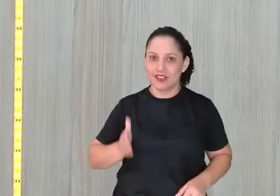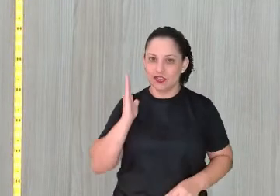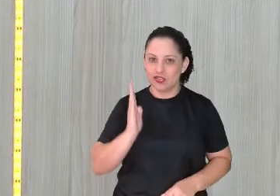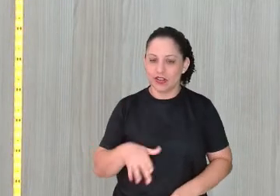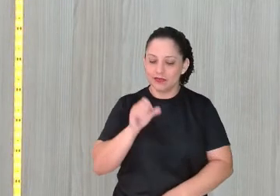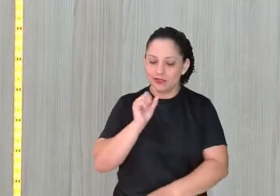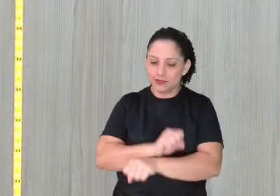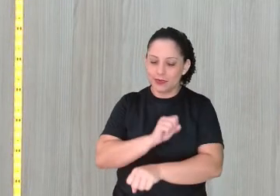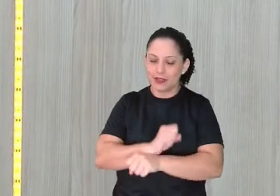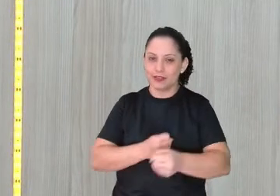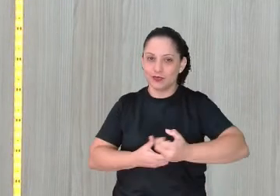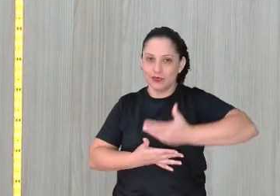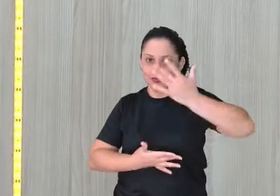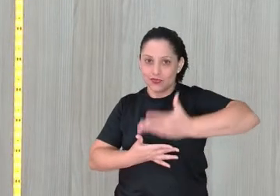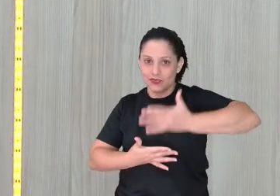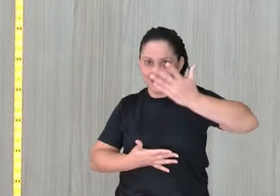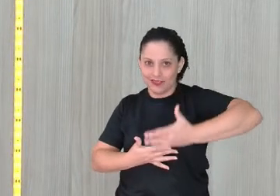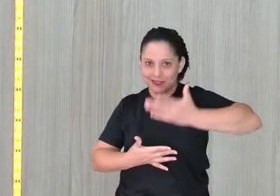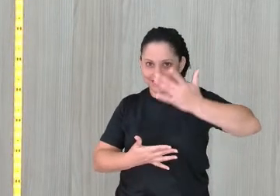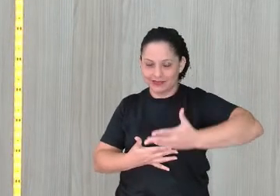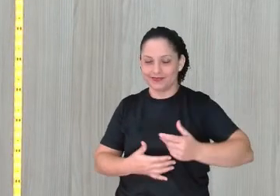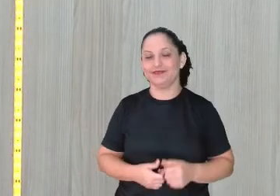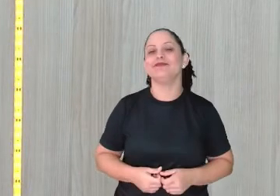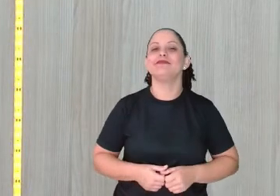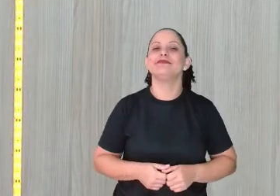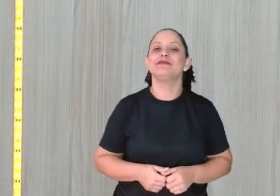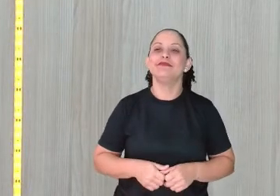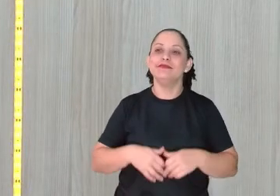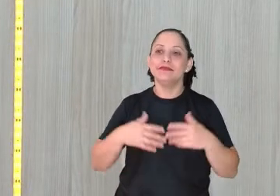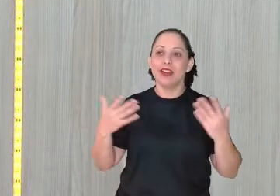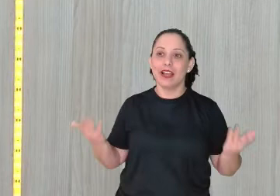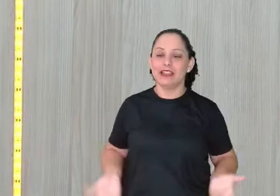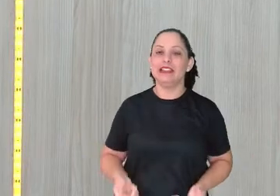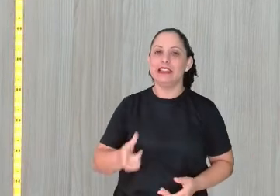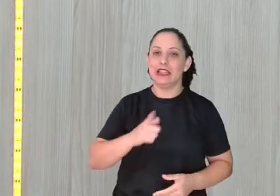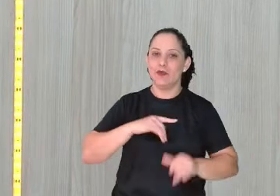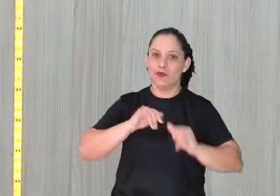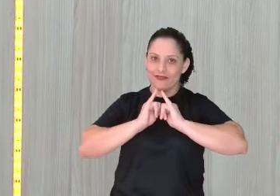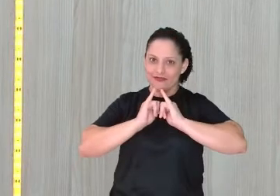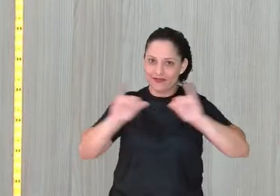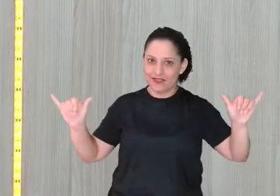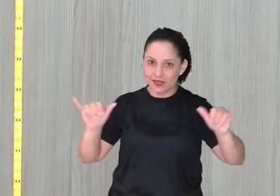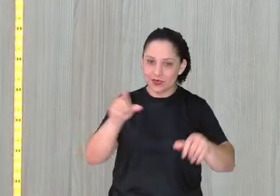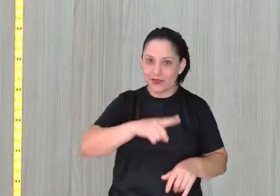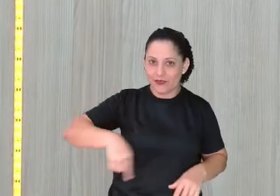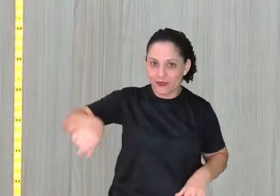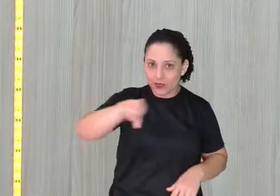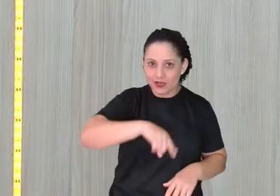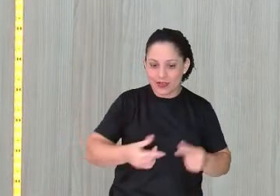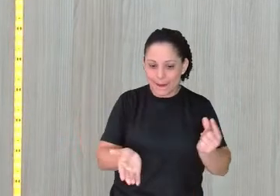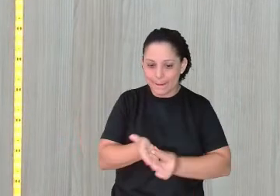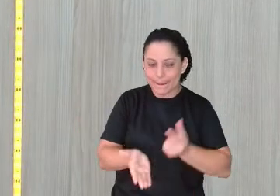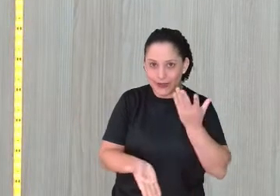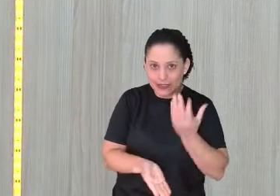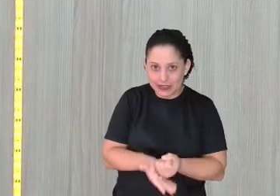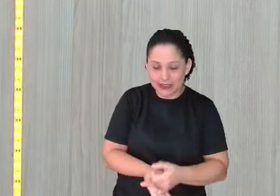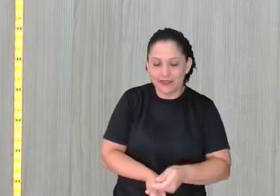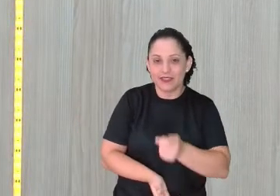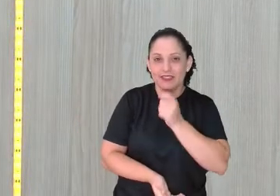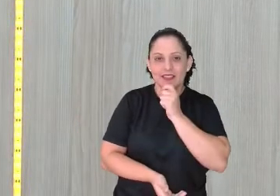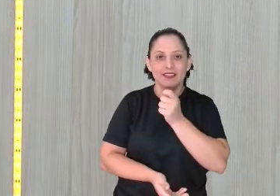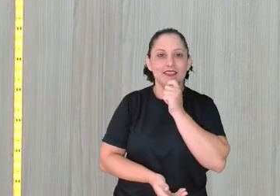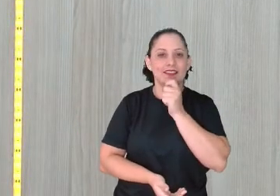no chat, né? E aí, aquele mesmo recadinho, se você ainda não baixou o aplicativo do